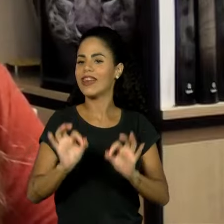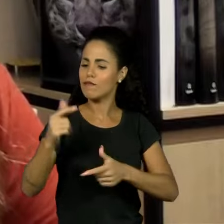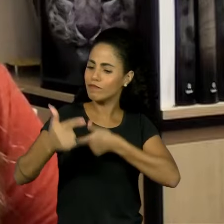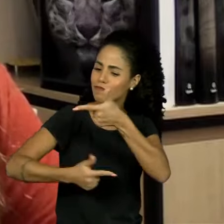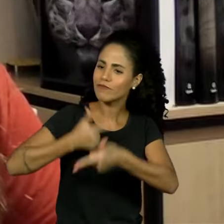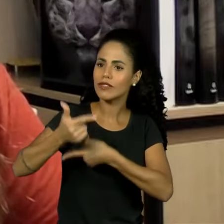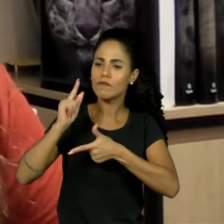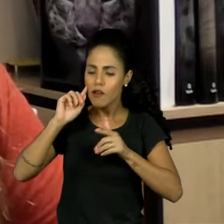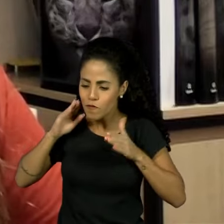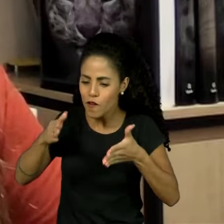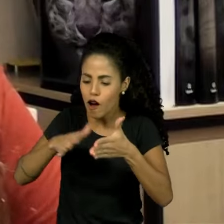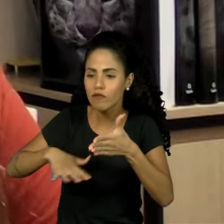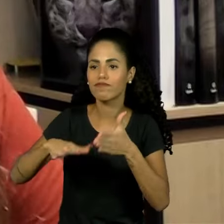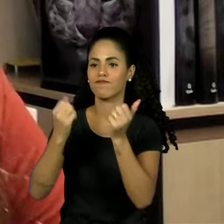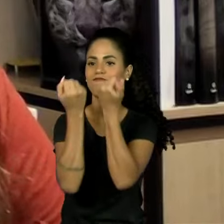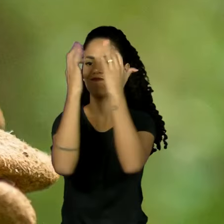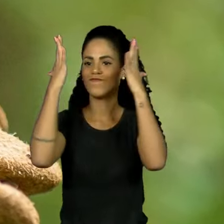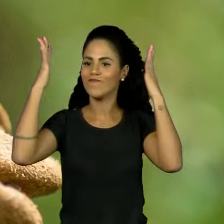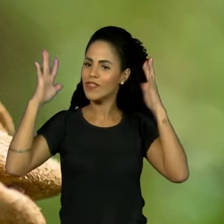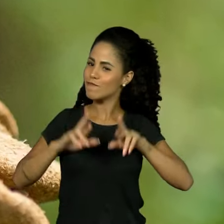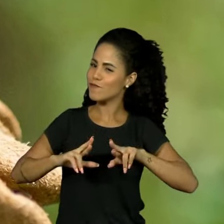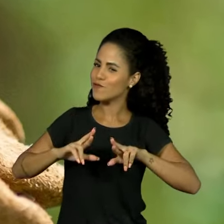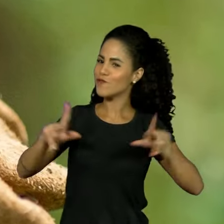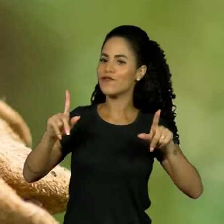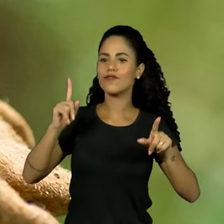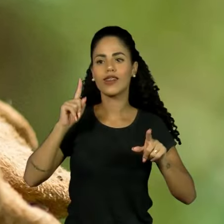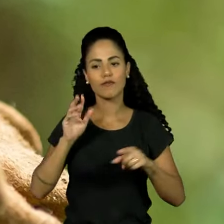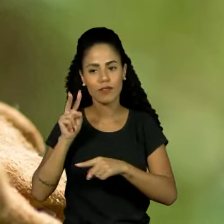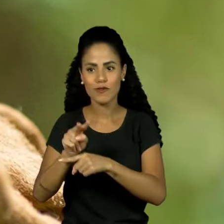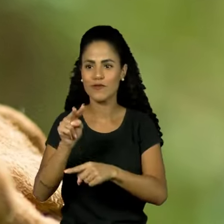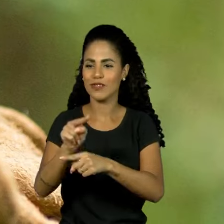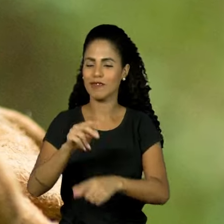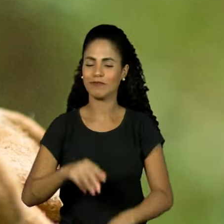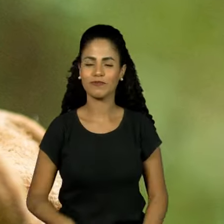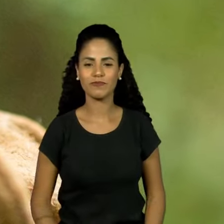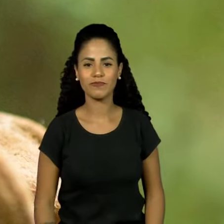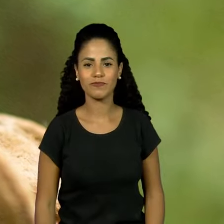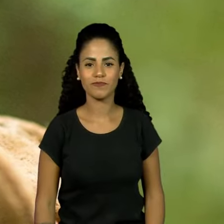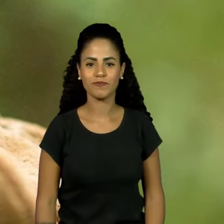trabalhar na área ambiental, de fazer a diferença pelas espécies ameaçadas.